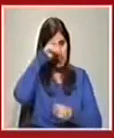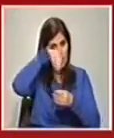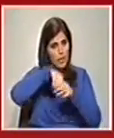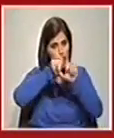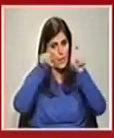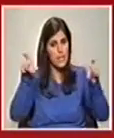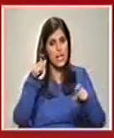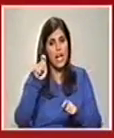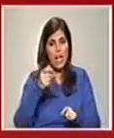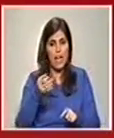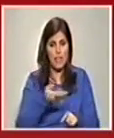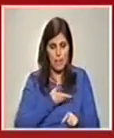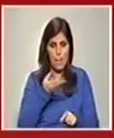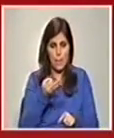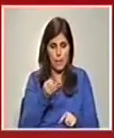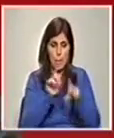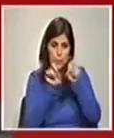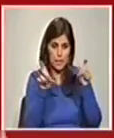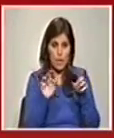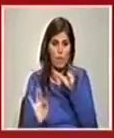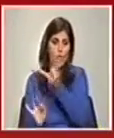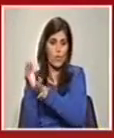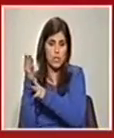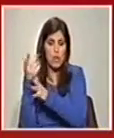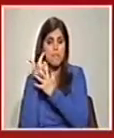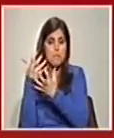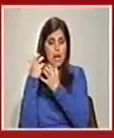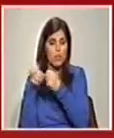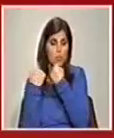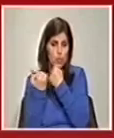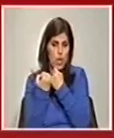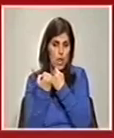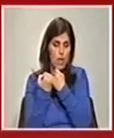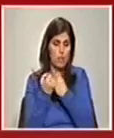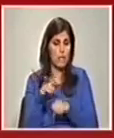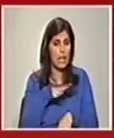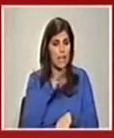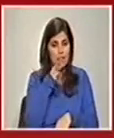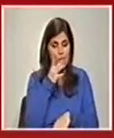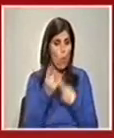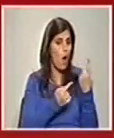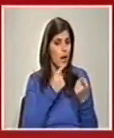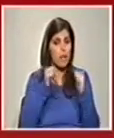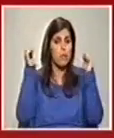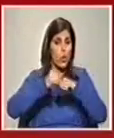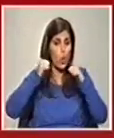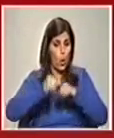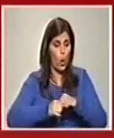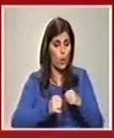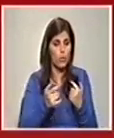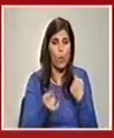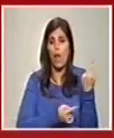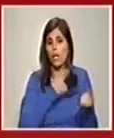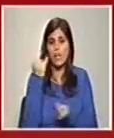EDP é ao nível empresarial, na Fundação é ao nível do impacto social. O que quer dizer que qualquer protocolo que nós celebremos com